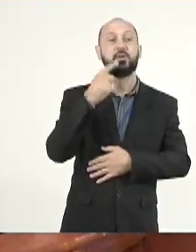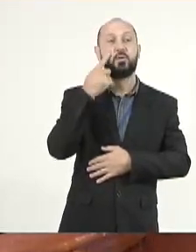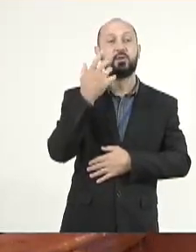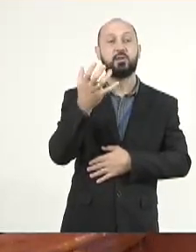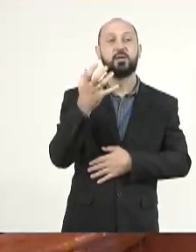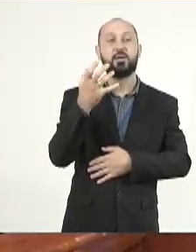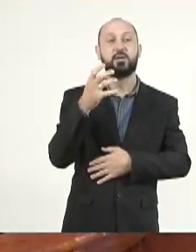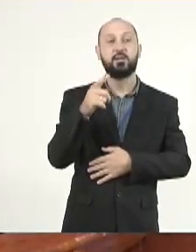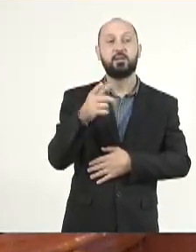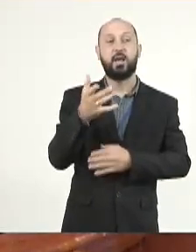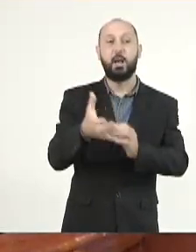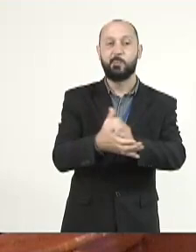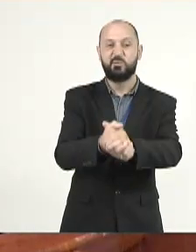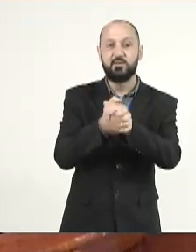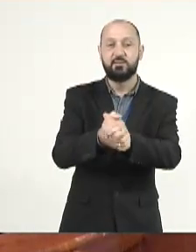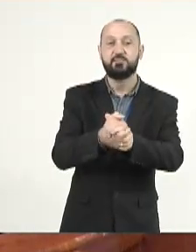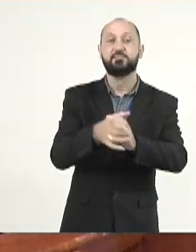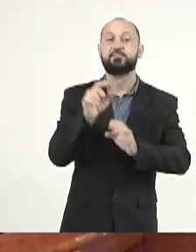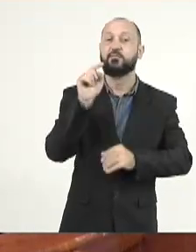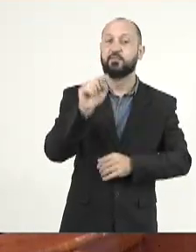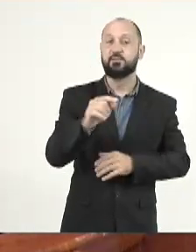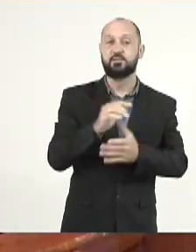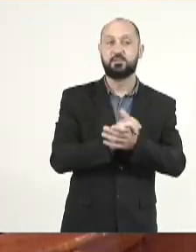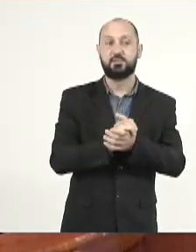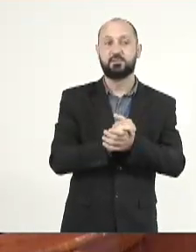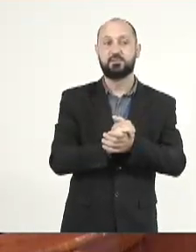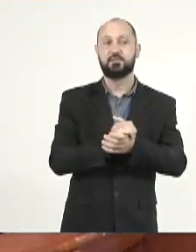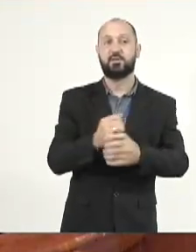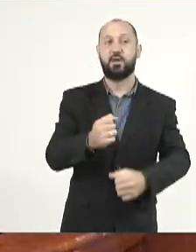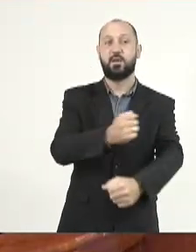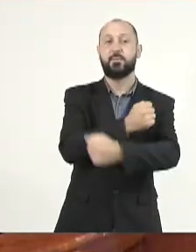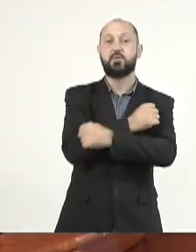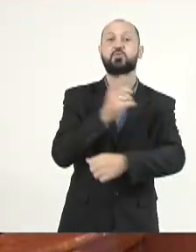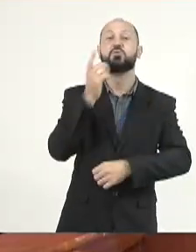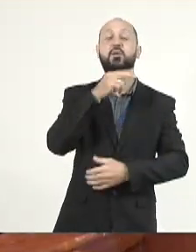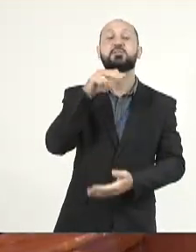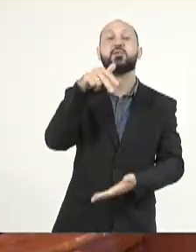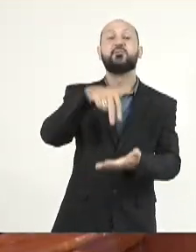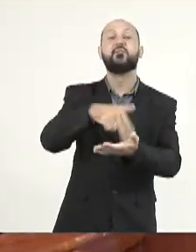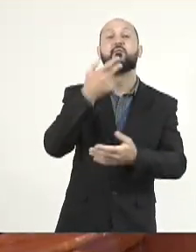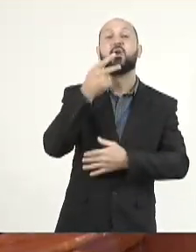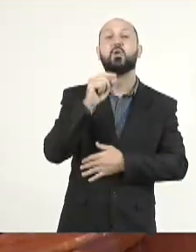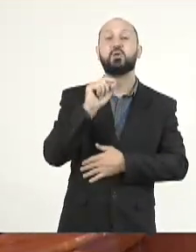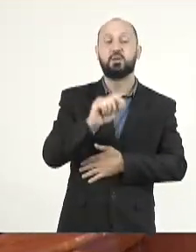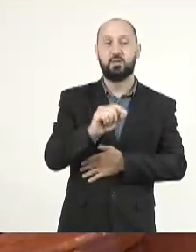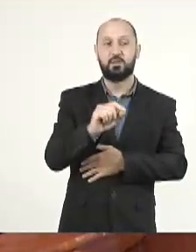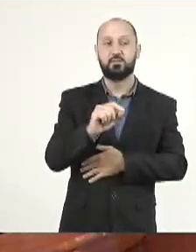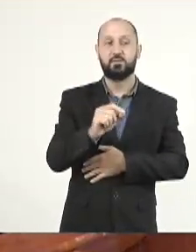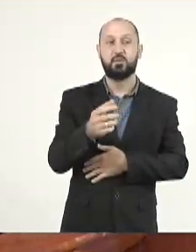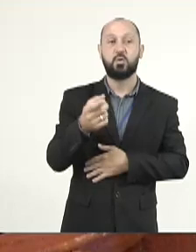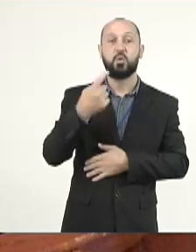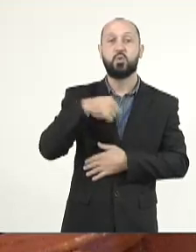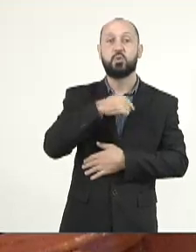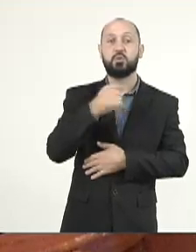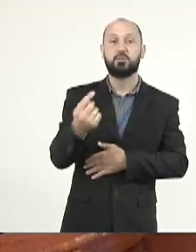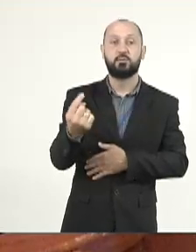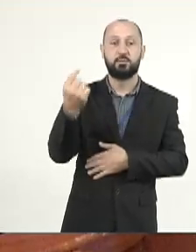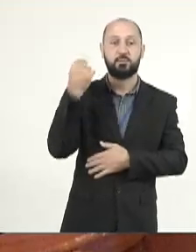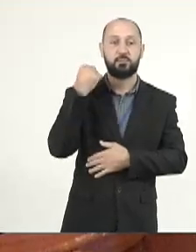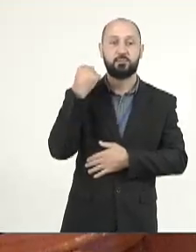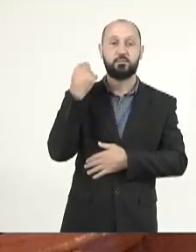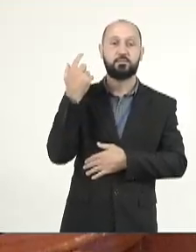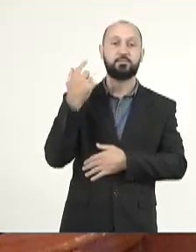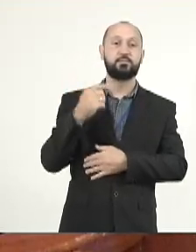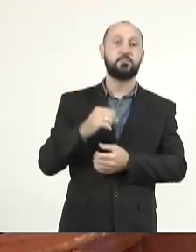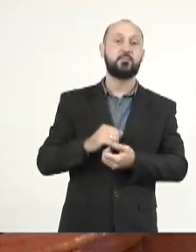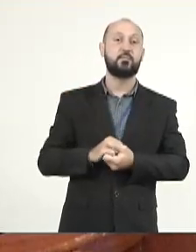queria cumprimentar Vossa Excelência, dar um abraço no dia que o senhor falou aqui, quando nós aqui votamos... Já